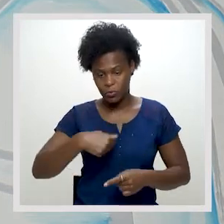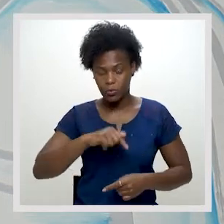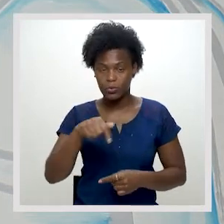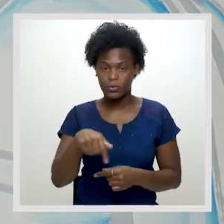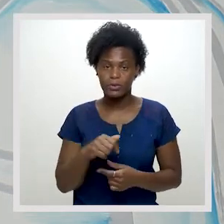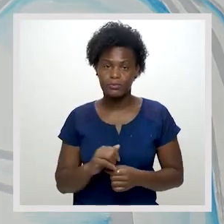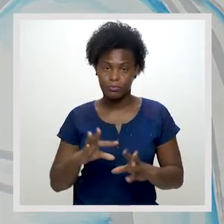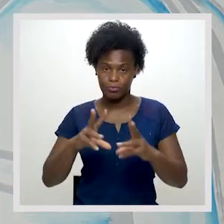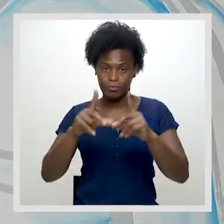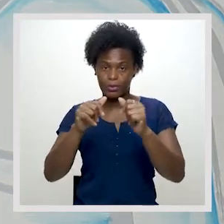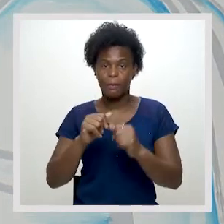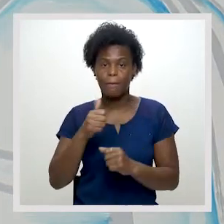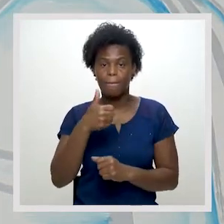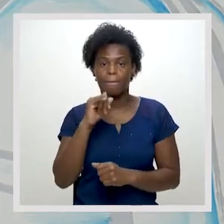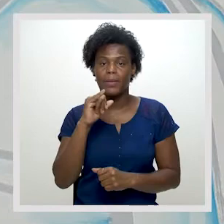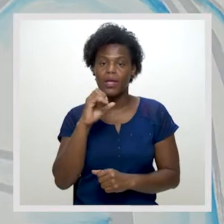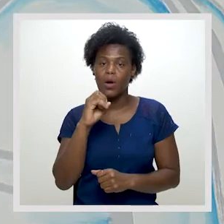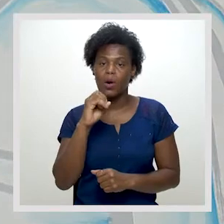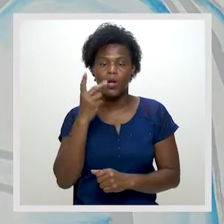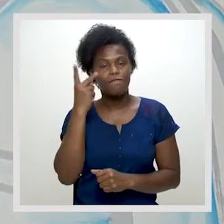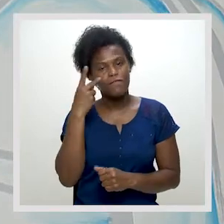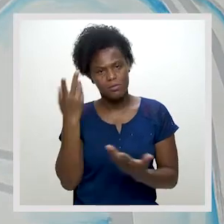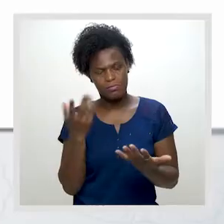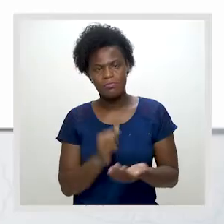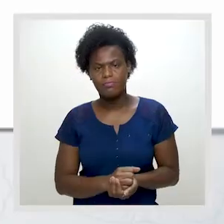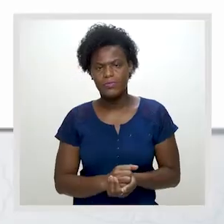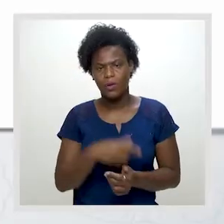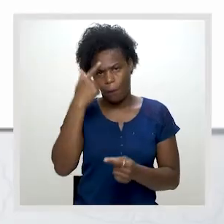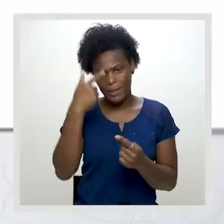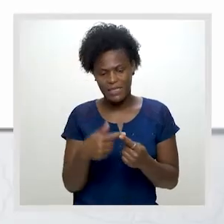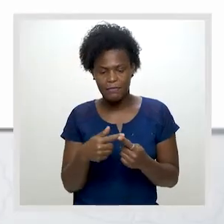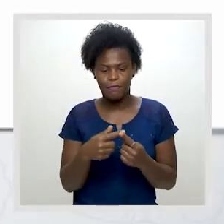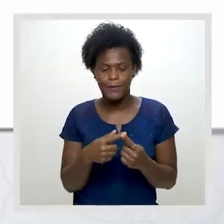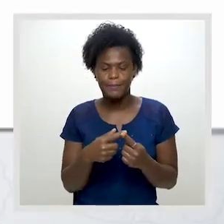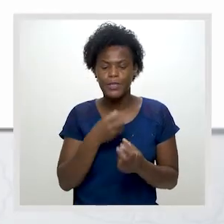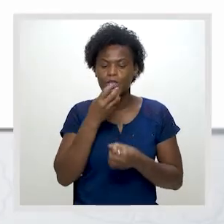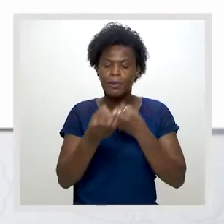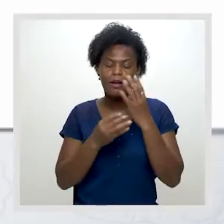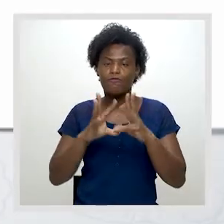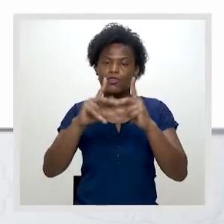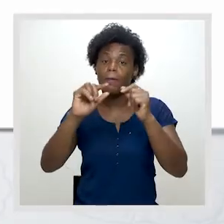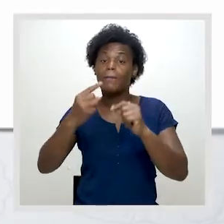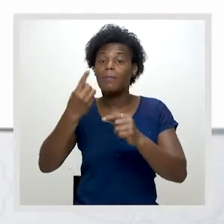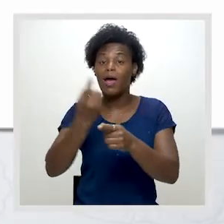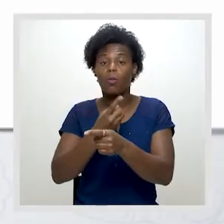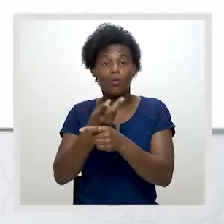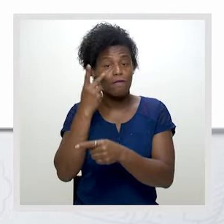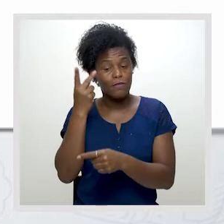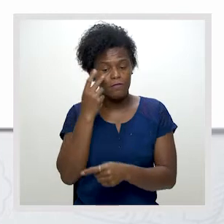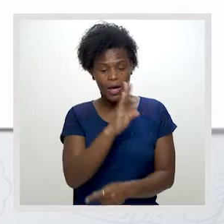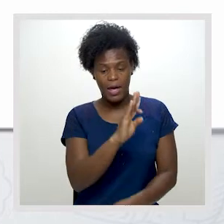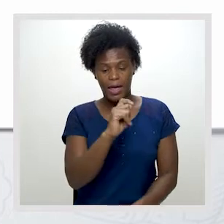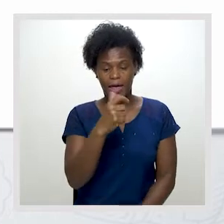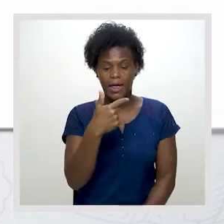hoje, evolução biológica. Quanto aos objetivos, explicar a evolução dos primeiros seres vivos,